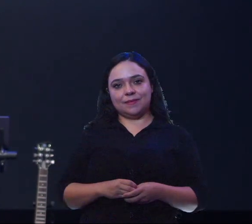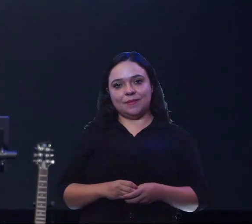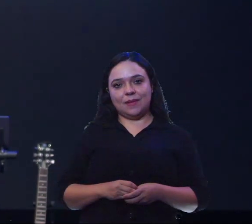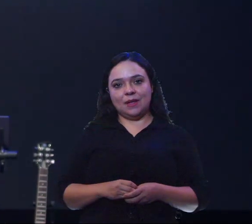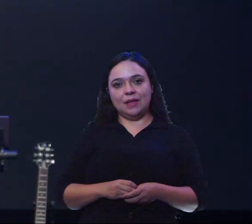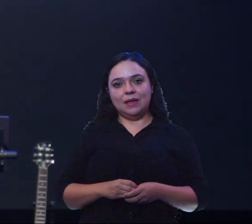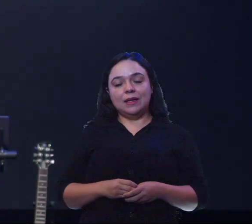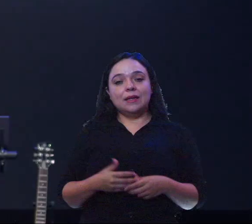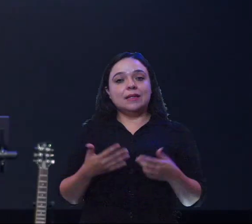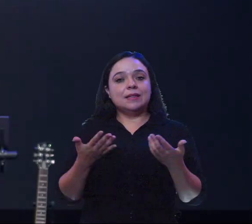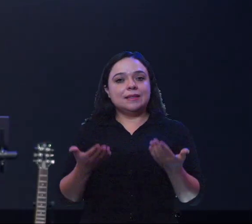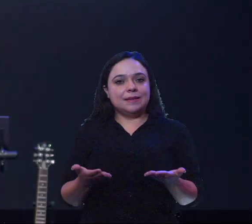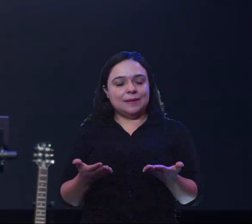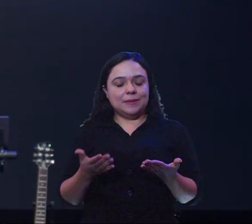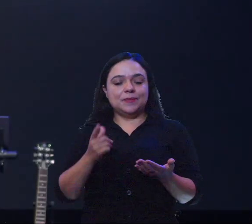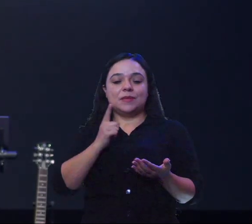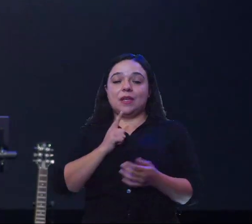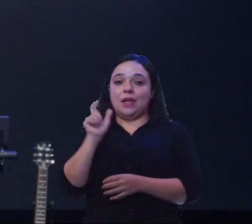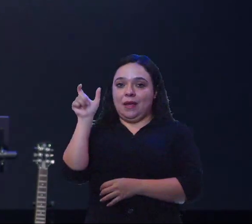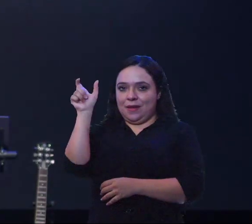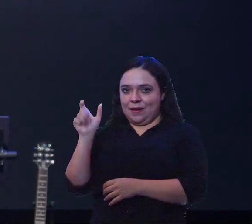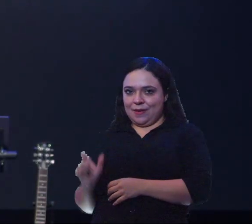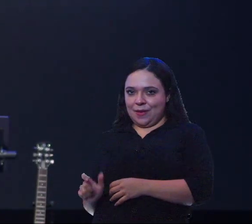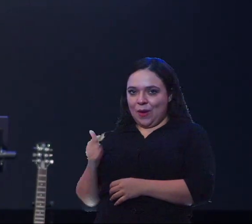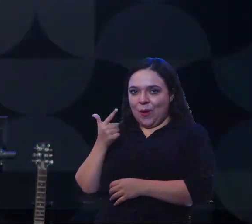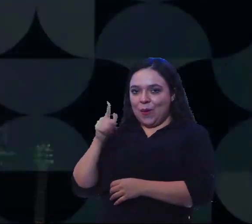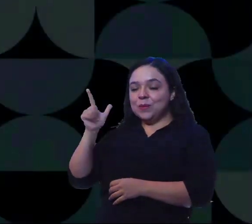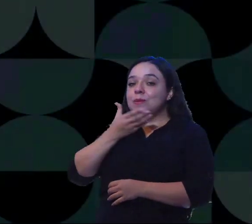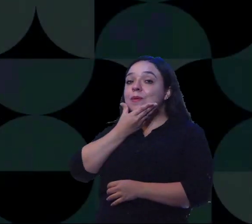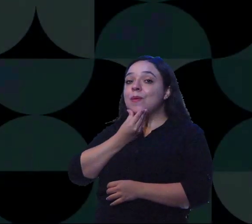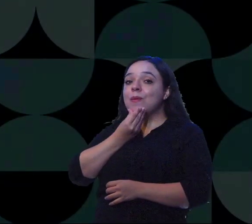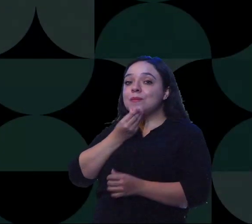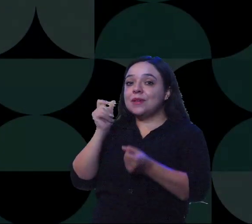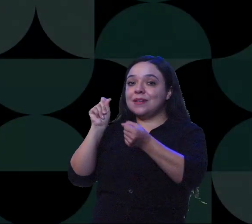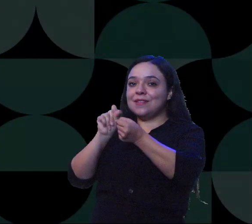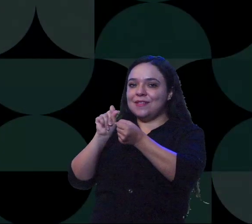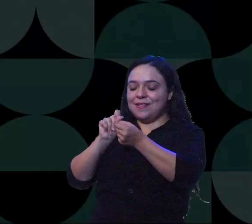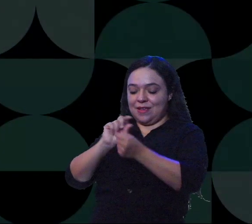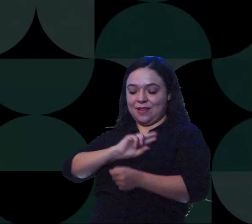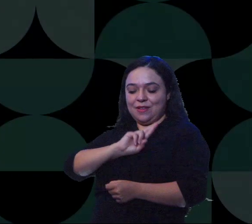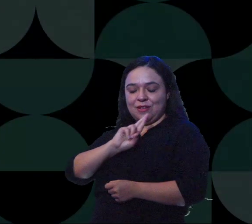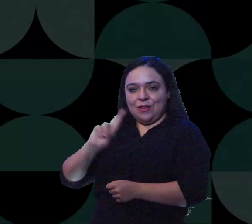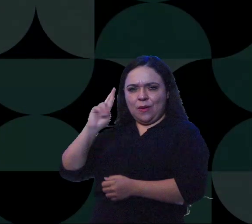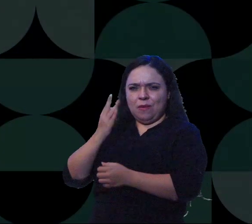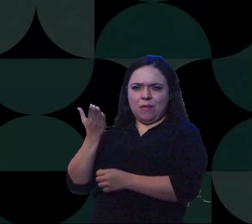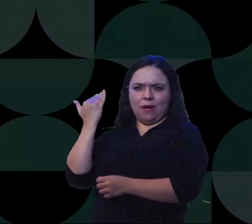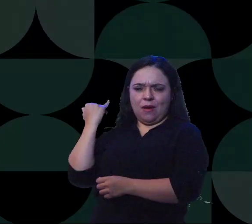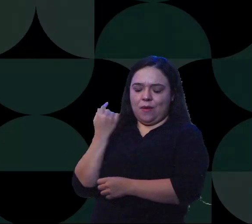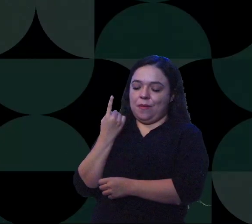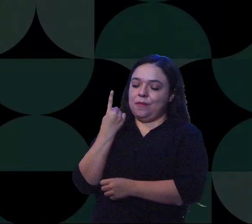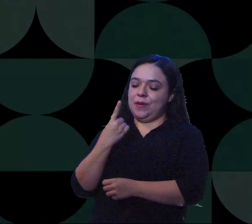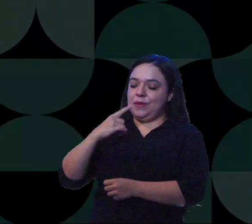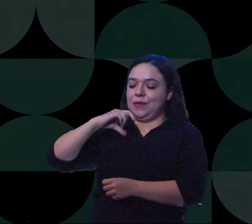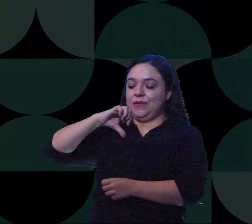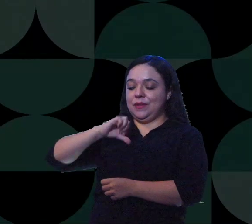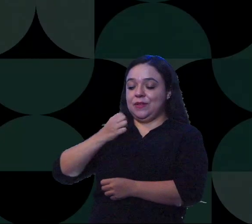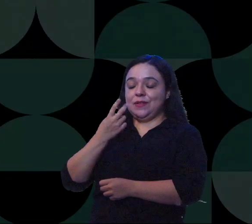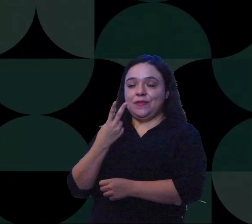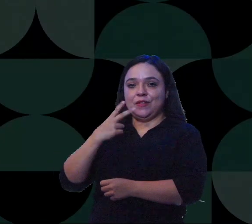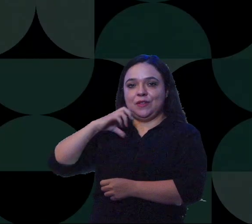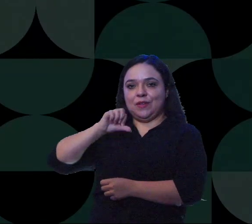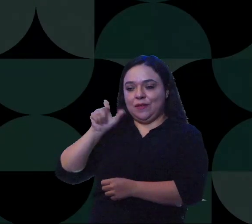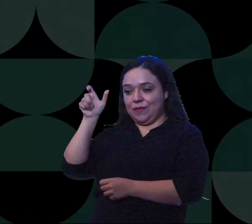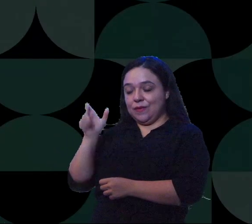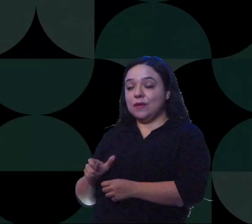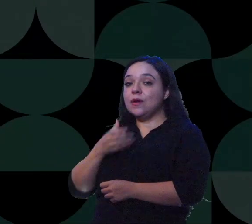Eu acho muito interessante a história de um avivalista chamado William Booth, que faleceu em 1929. E ele